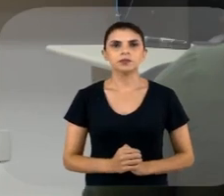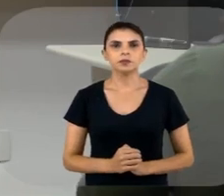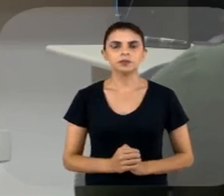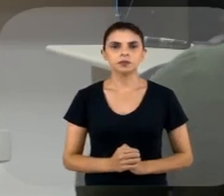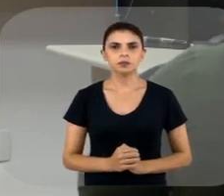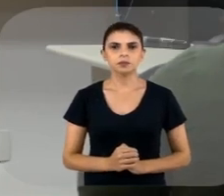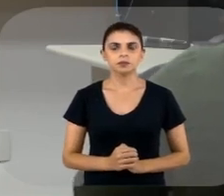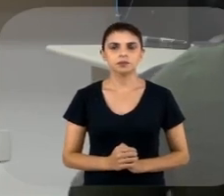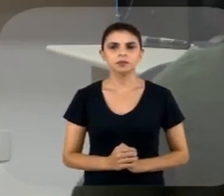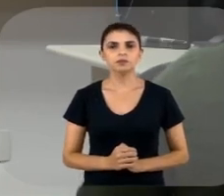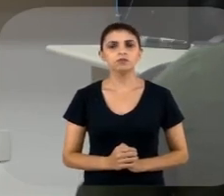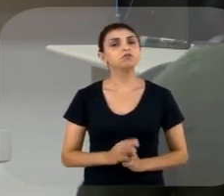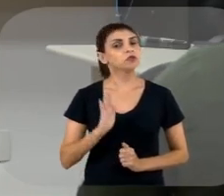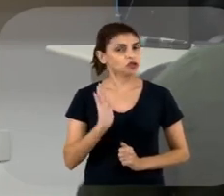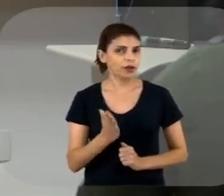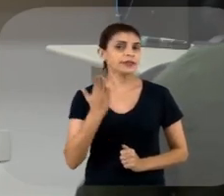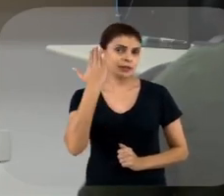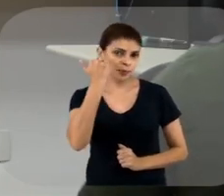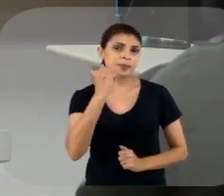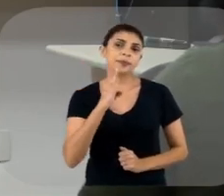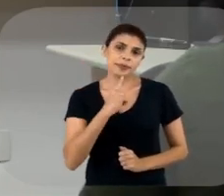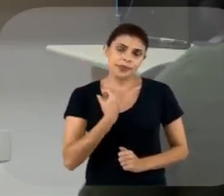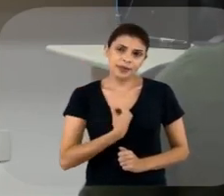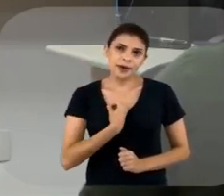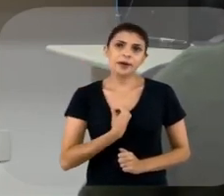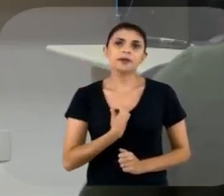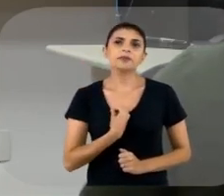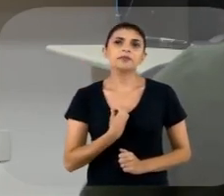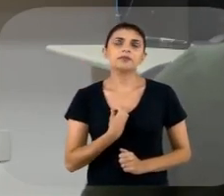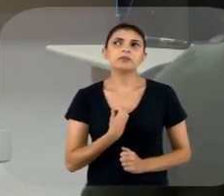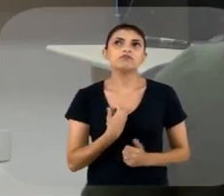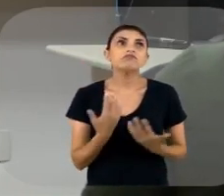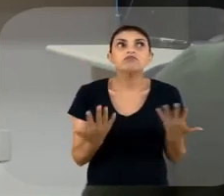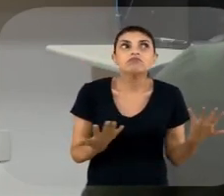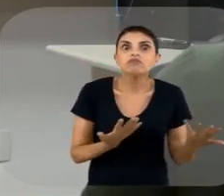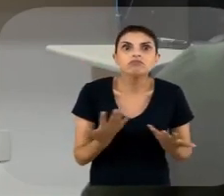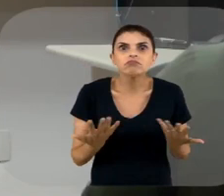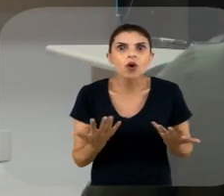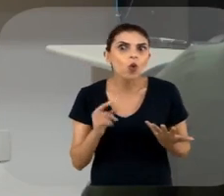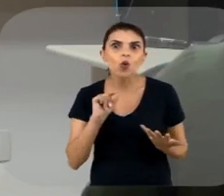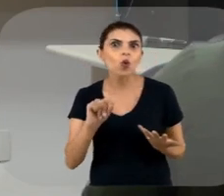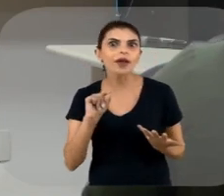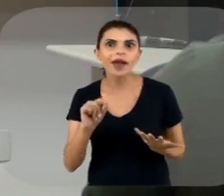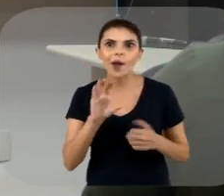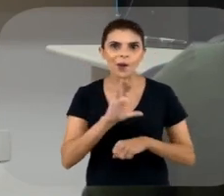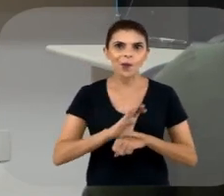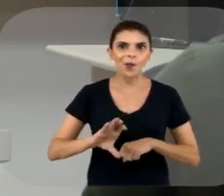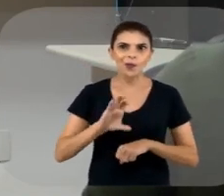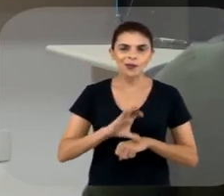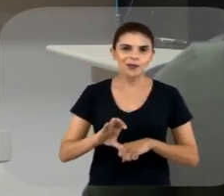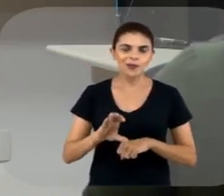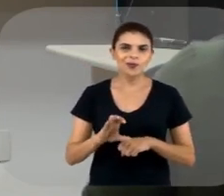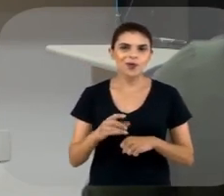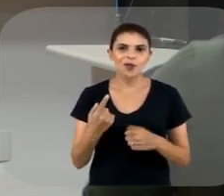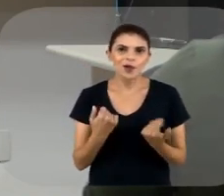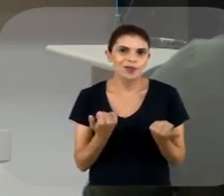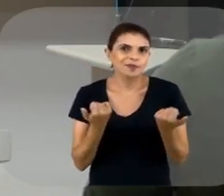Então, basicamente, né, a gente pergunta ali o que é que a